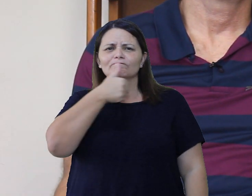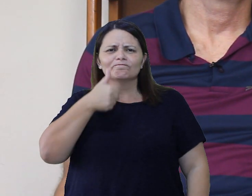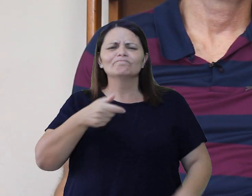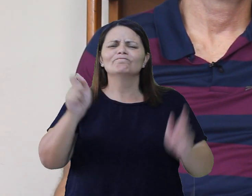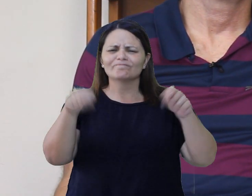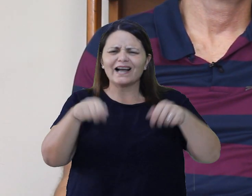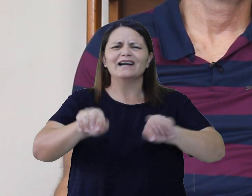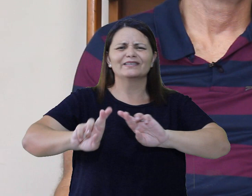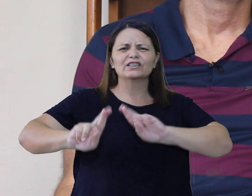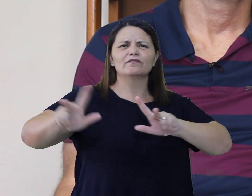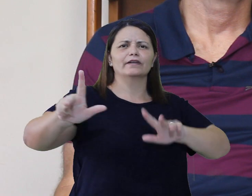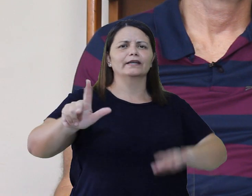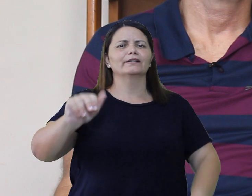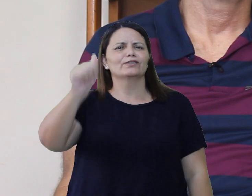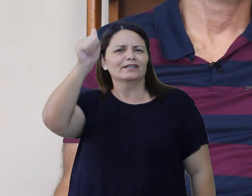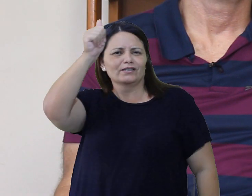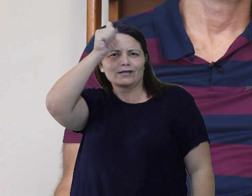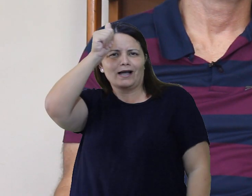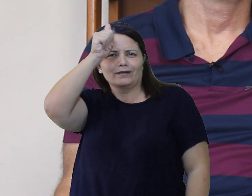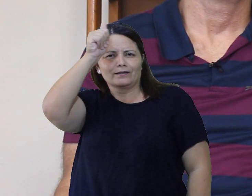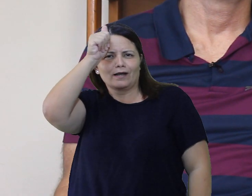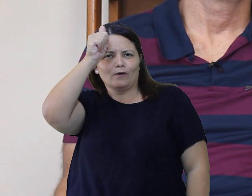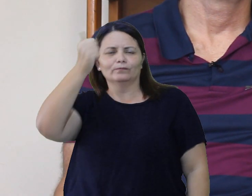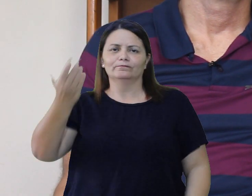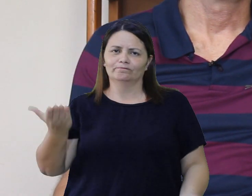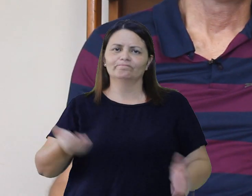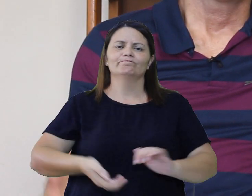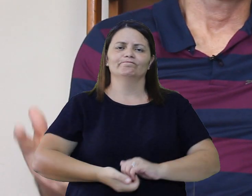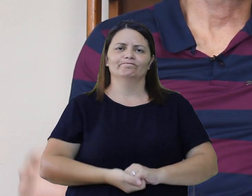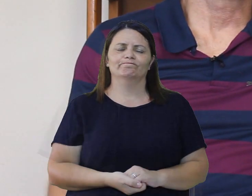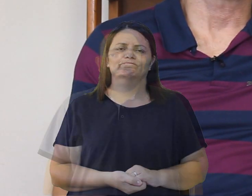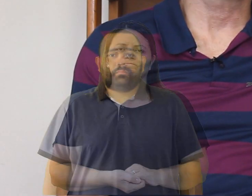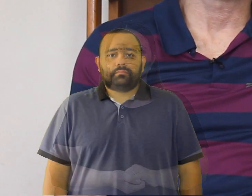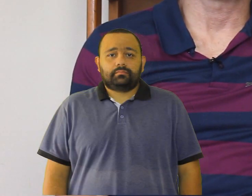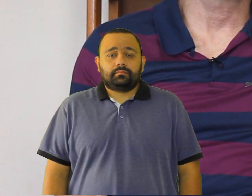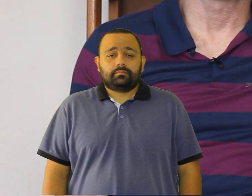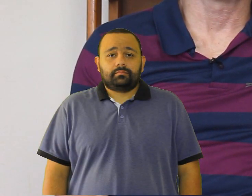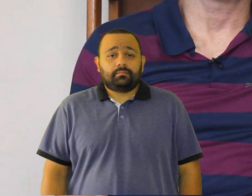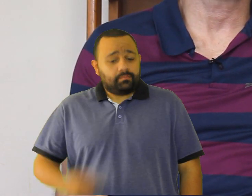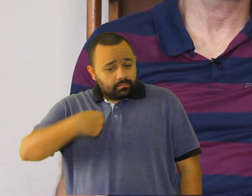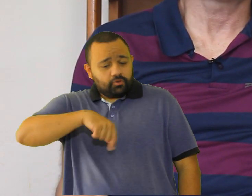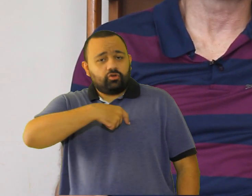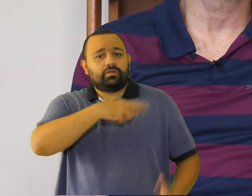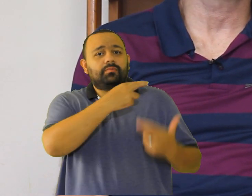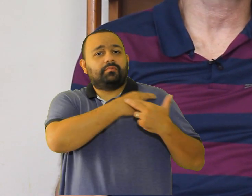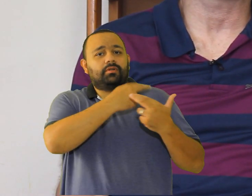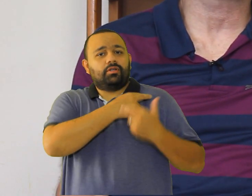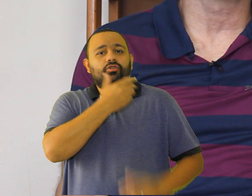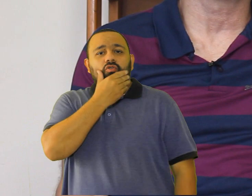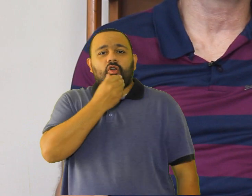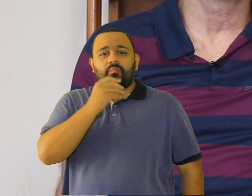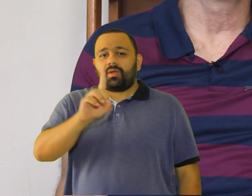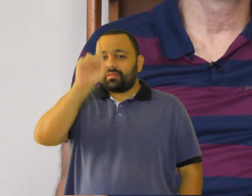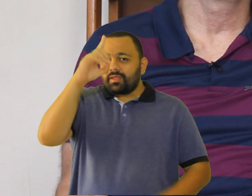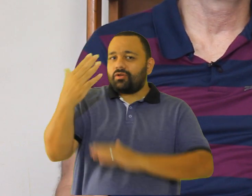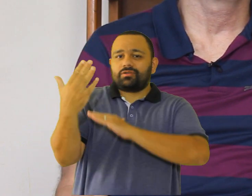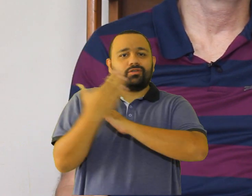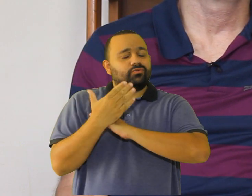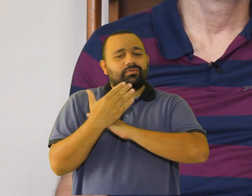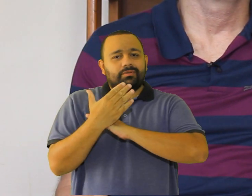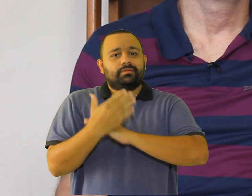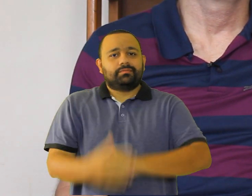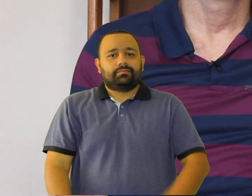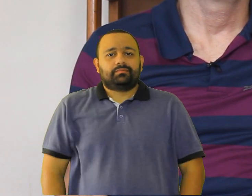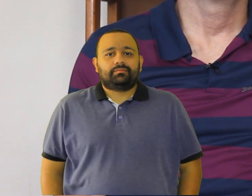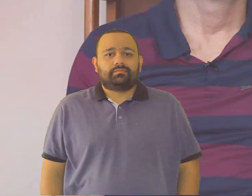sim ser o Adão que o Adão nunca foi. Esse é o nosso alvo como homens. Que Deus nos ajude.